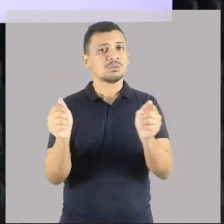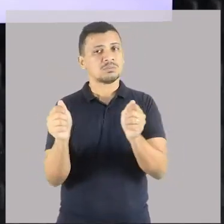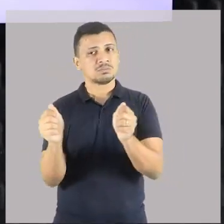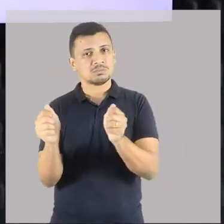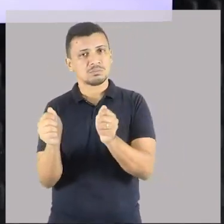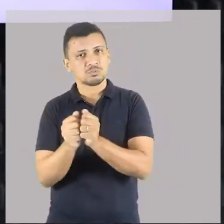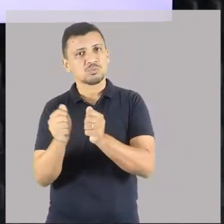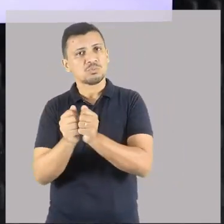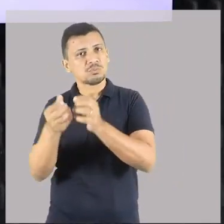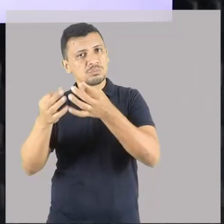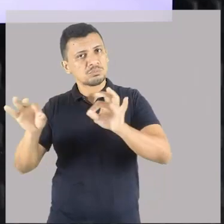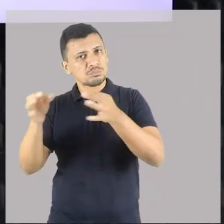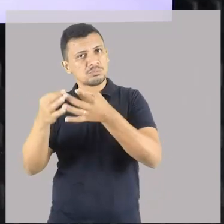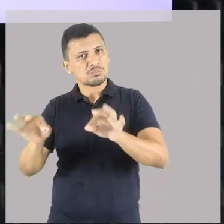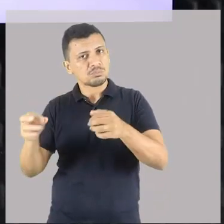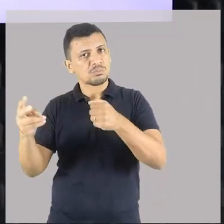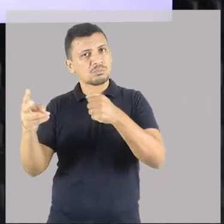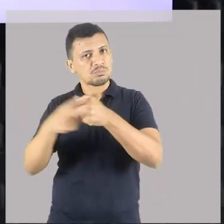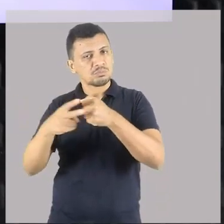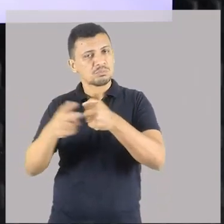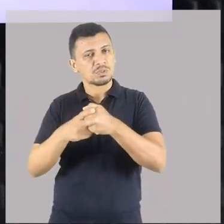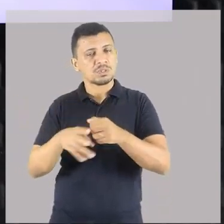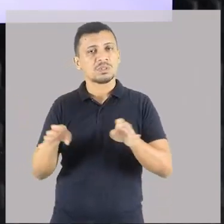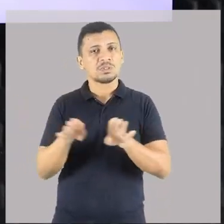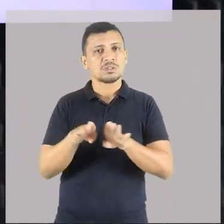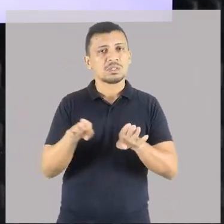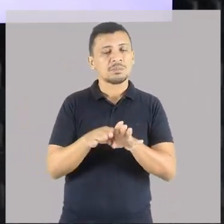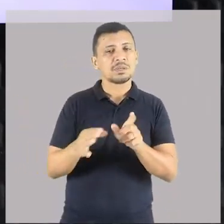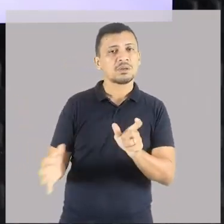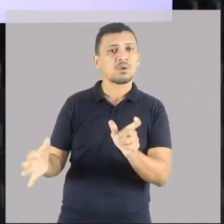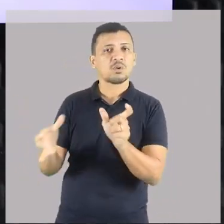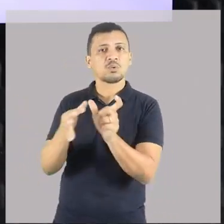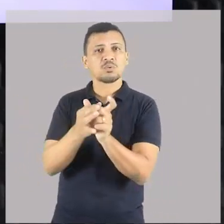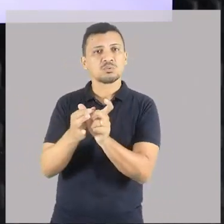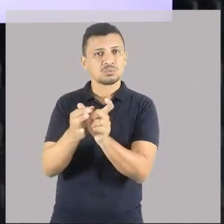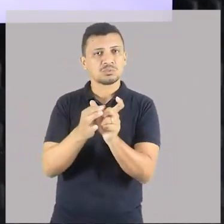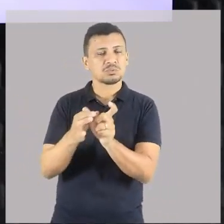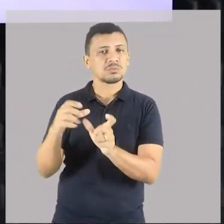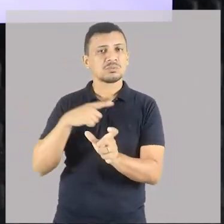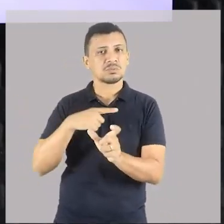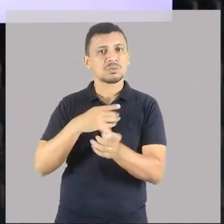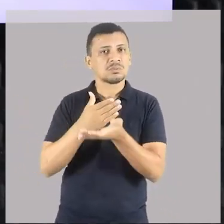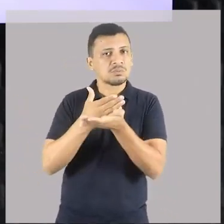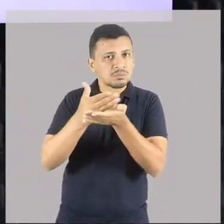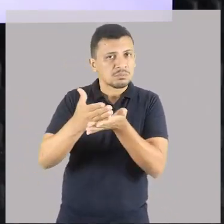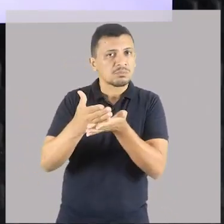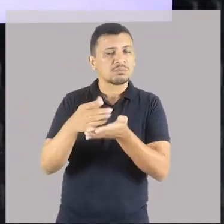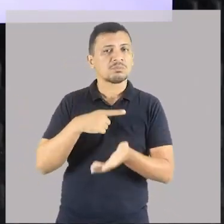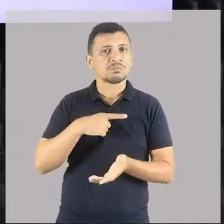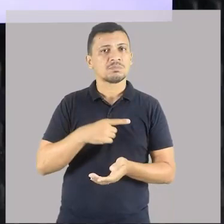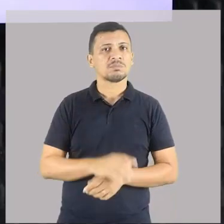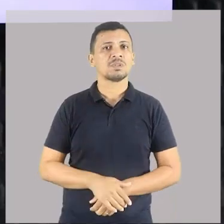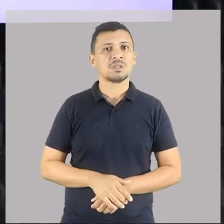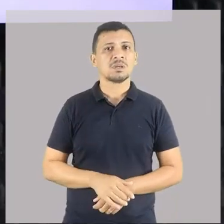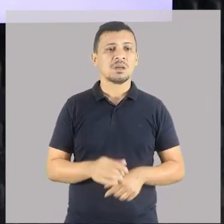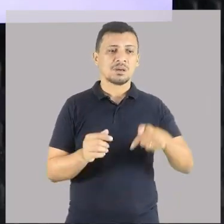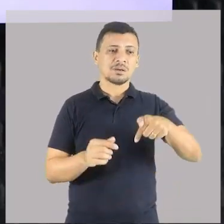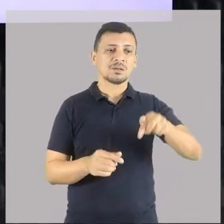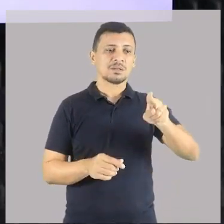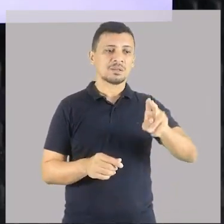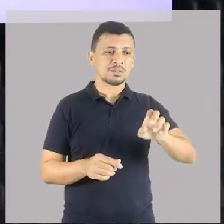adverbial e são introduzidas pelas conjunções subordinativas, exceto as integrantes, porque as integrantes elas